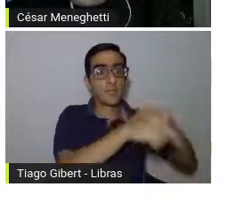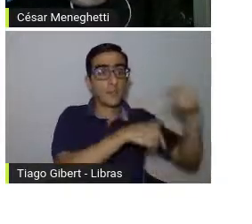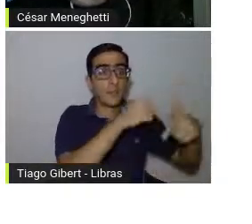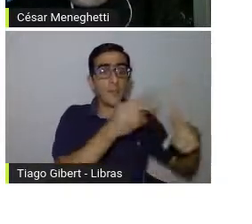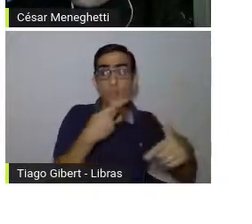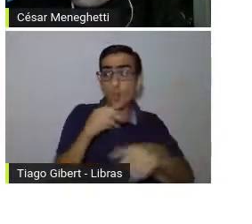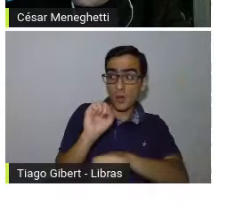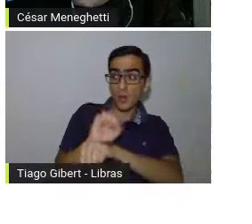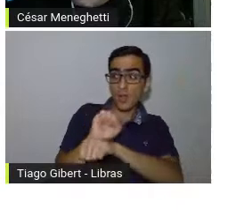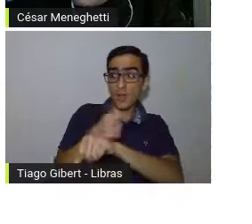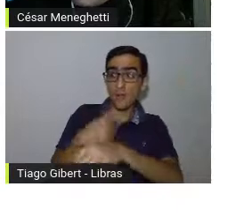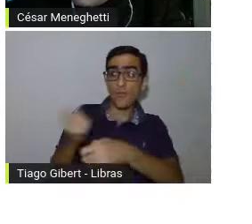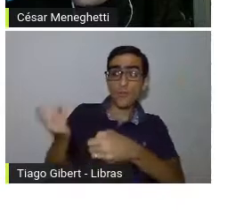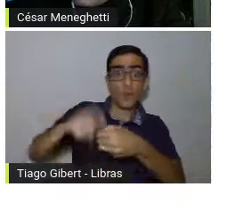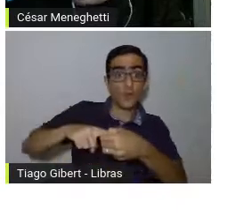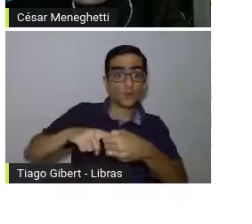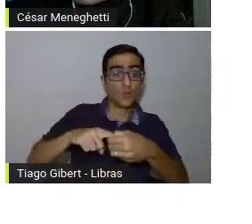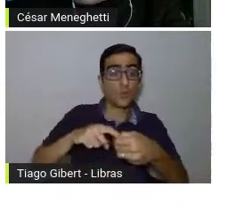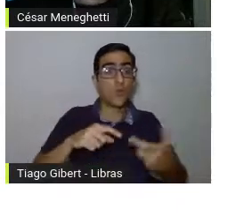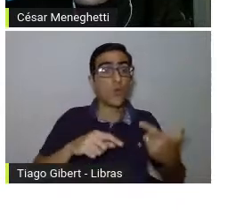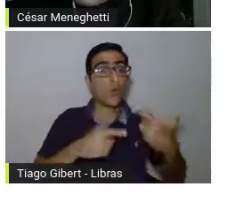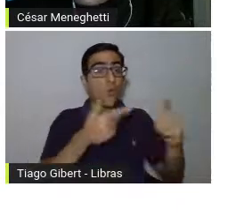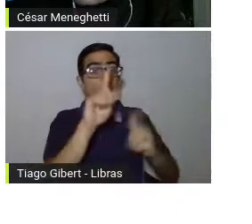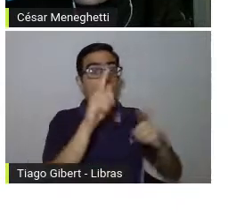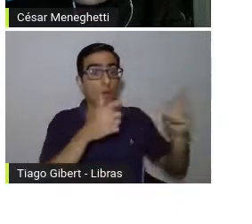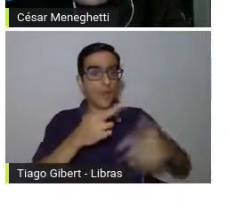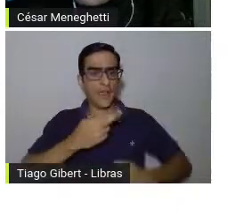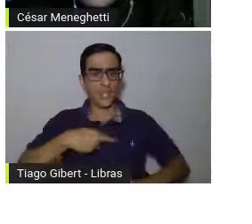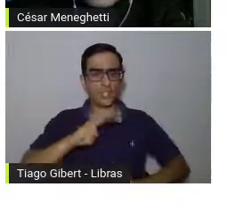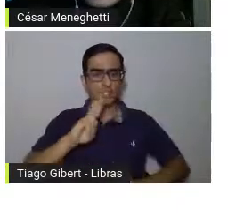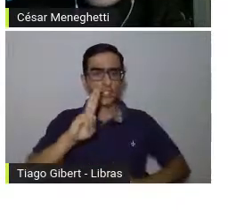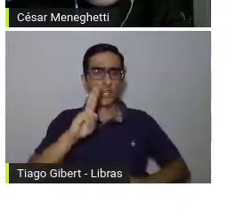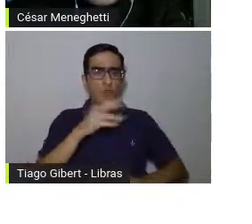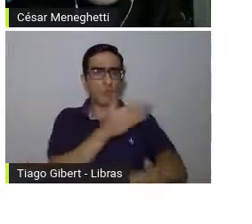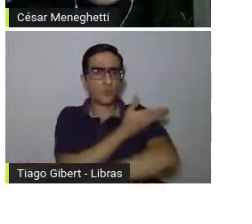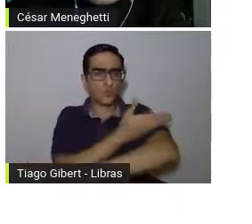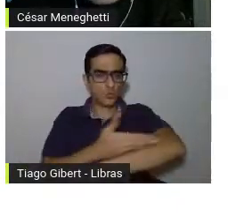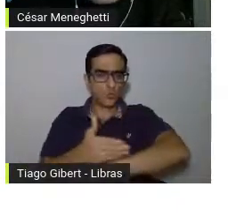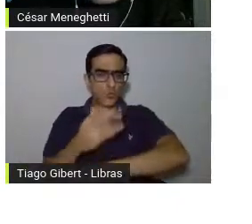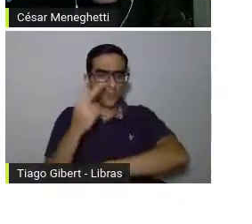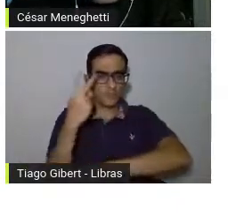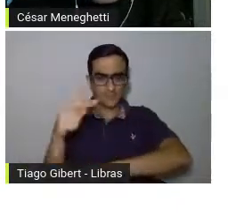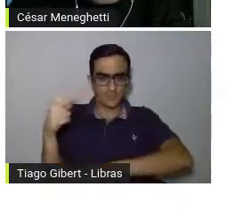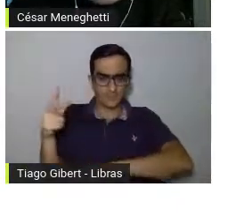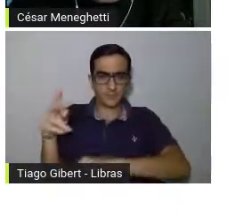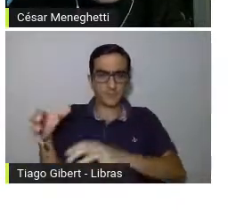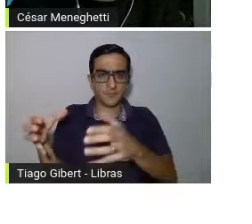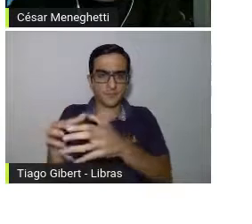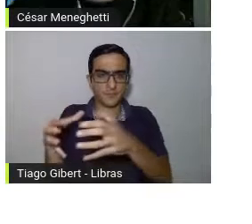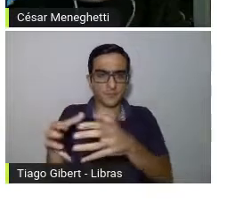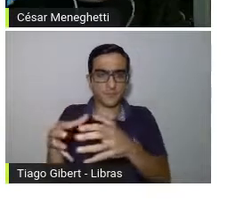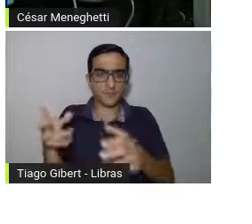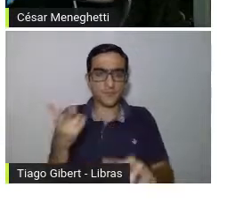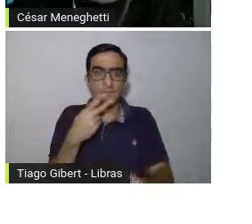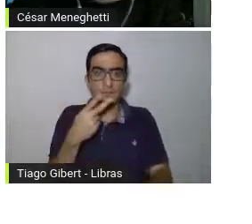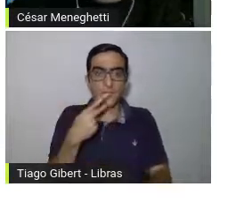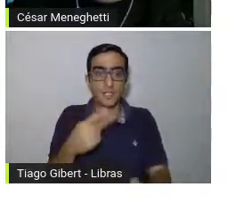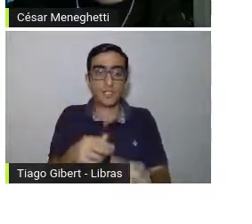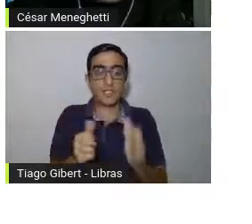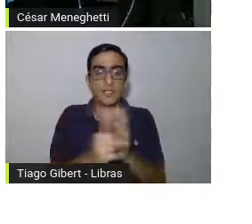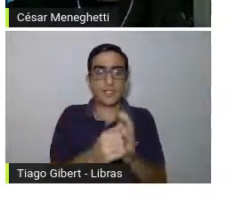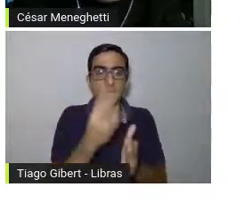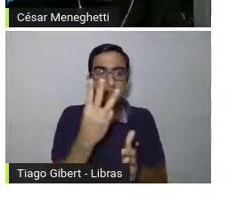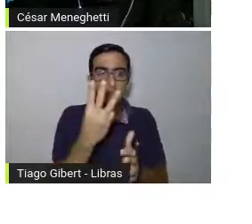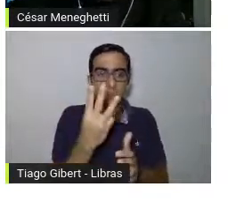Outros, como na religião e no costume deles, se você falar 3 vezes,